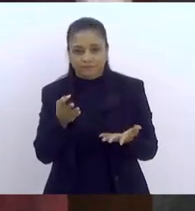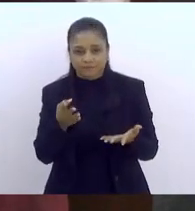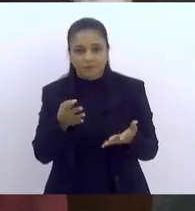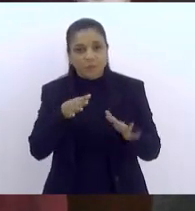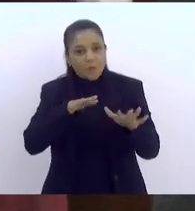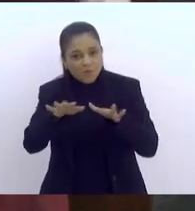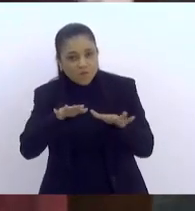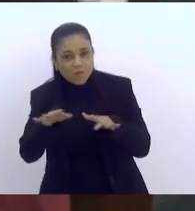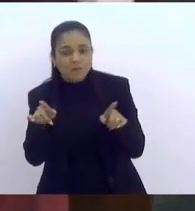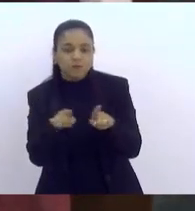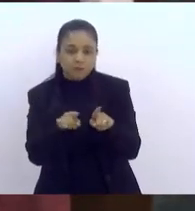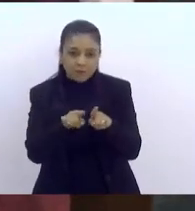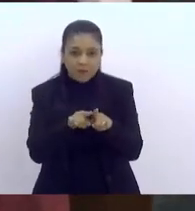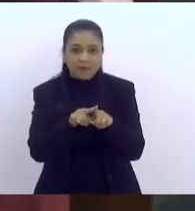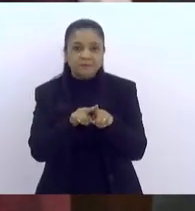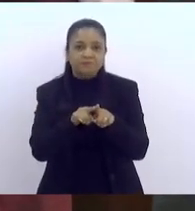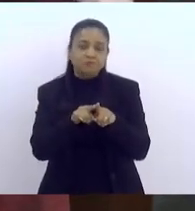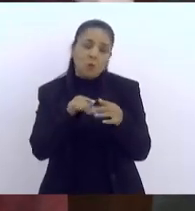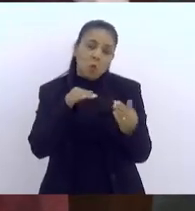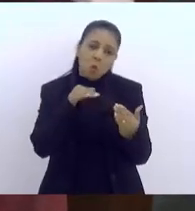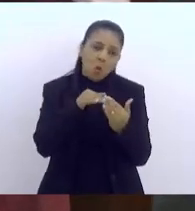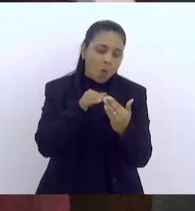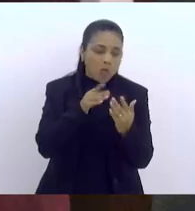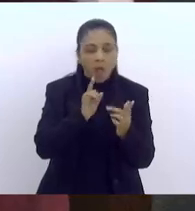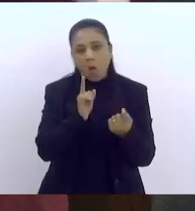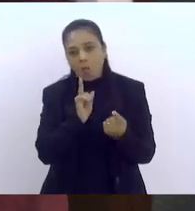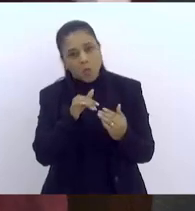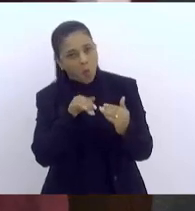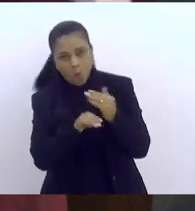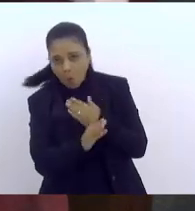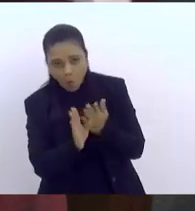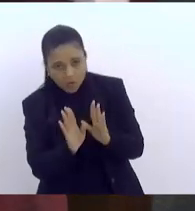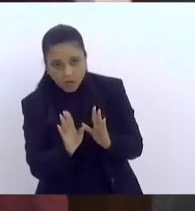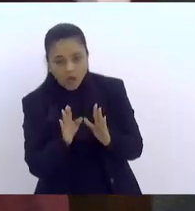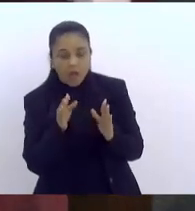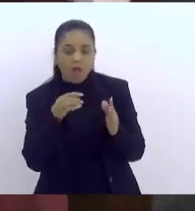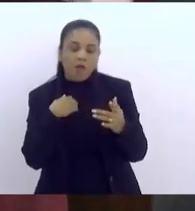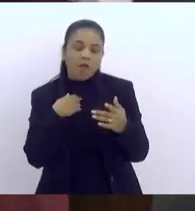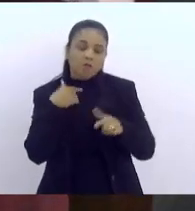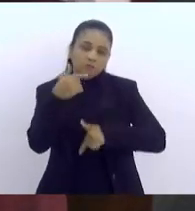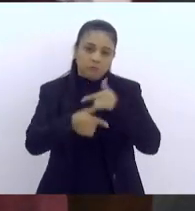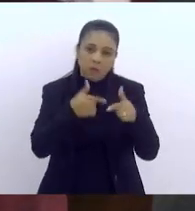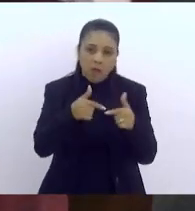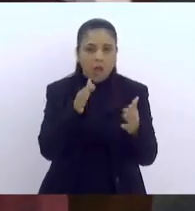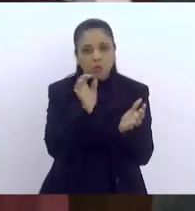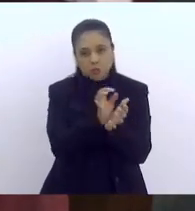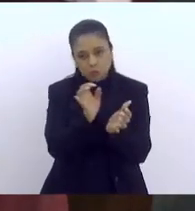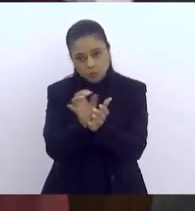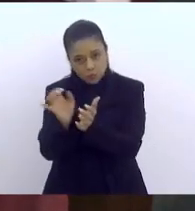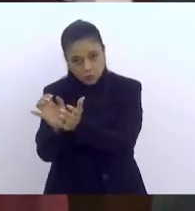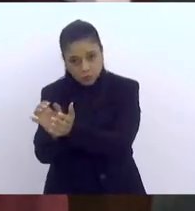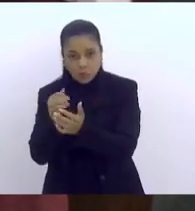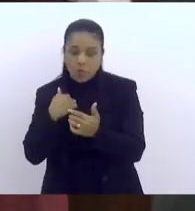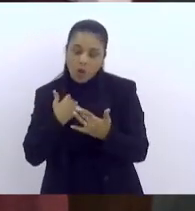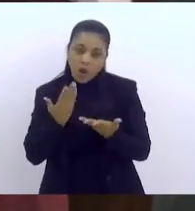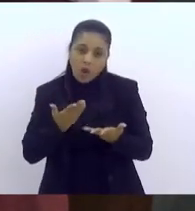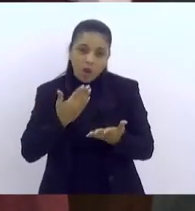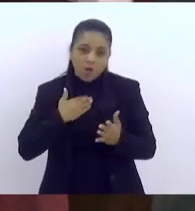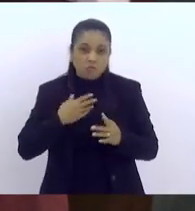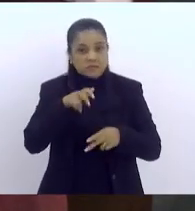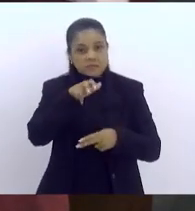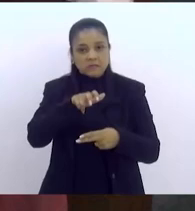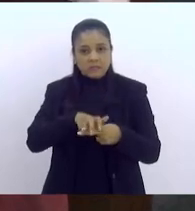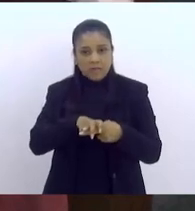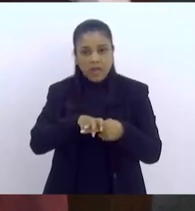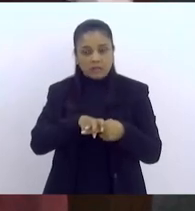movimentos, independente de concordar ou não com a forma que aqueles grupos trabalham. Ou então a gente não pode se propor a estar sentado